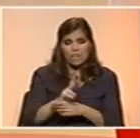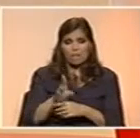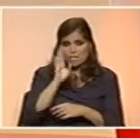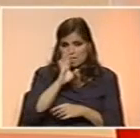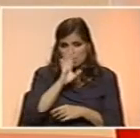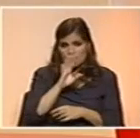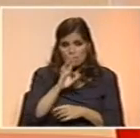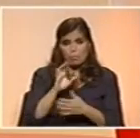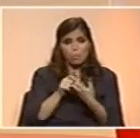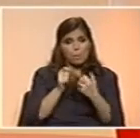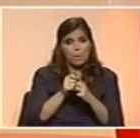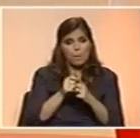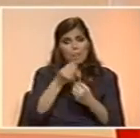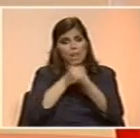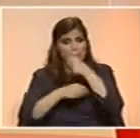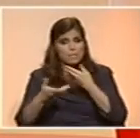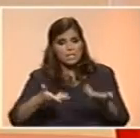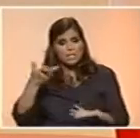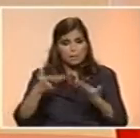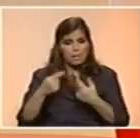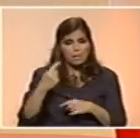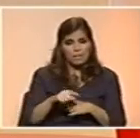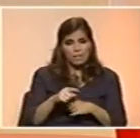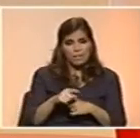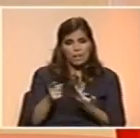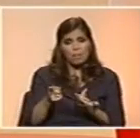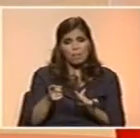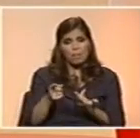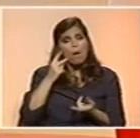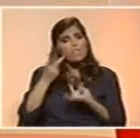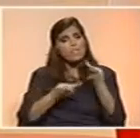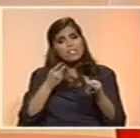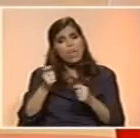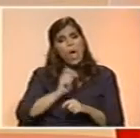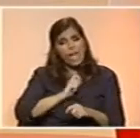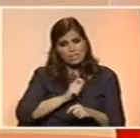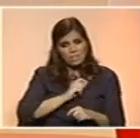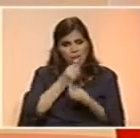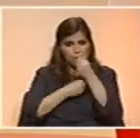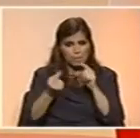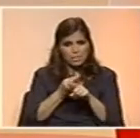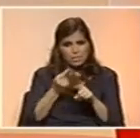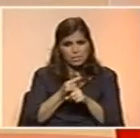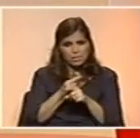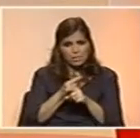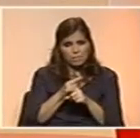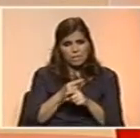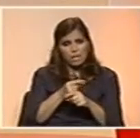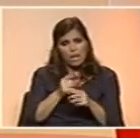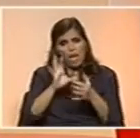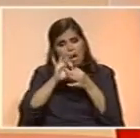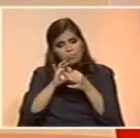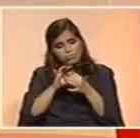da alimentação equilibrada se põe em qualquer dieta, eles têm uma abordagem ética à alimentação. Ou seja, é um ponto de vista quase religioso da